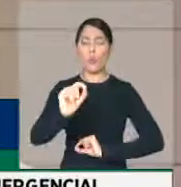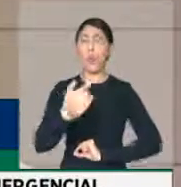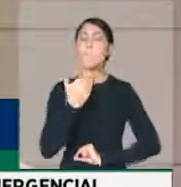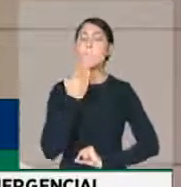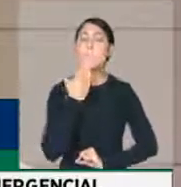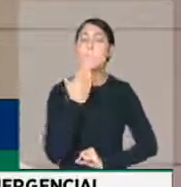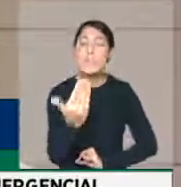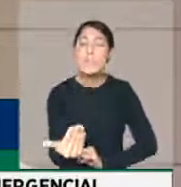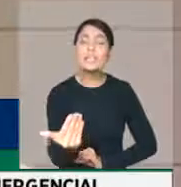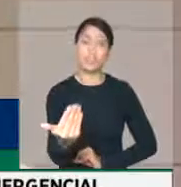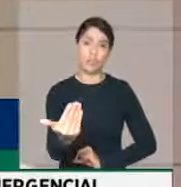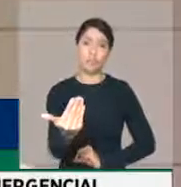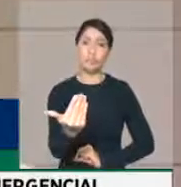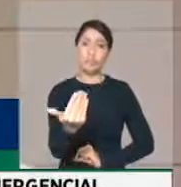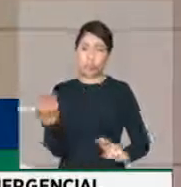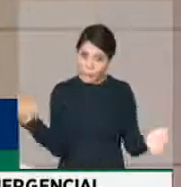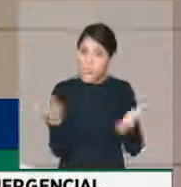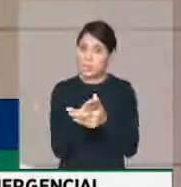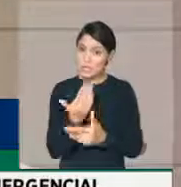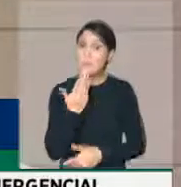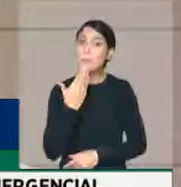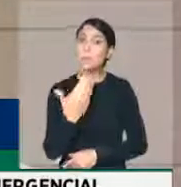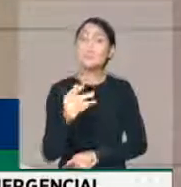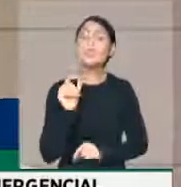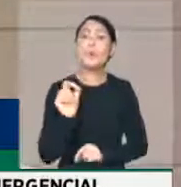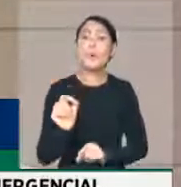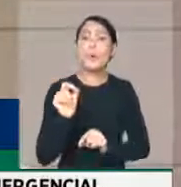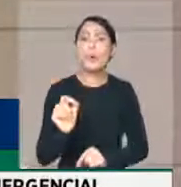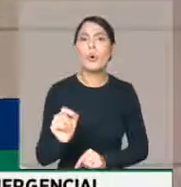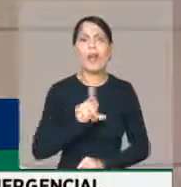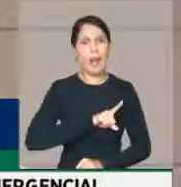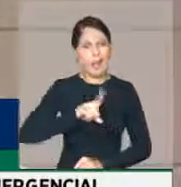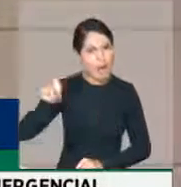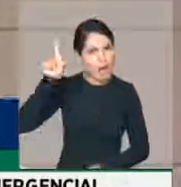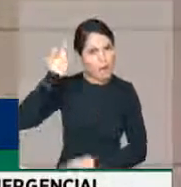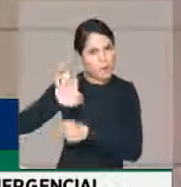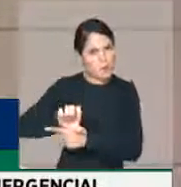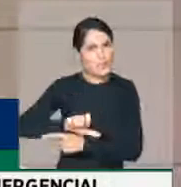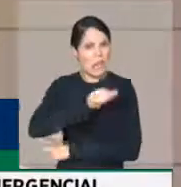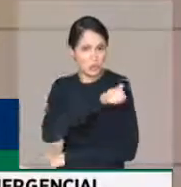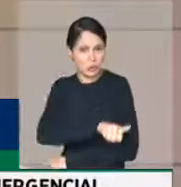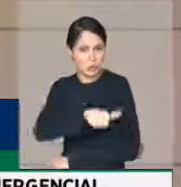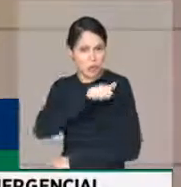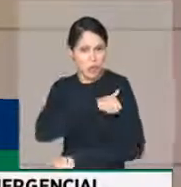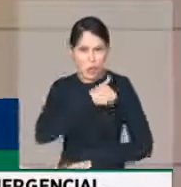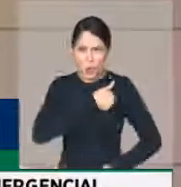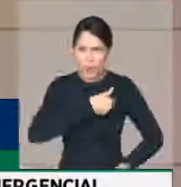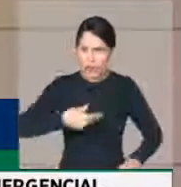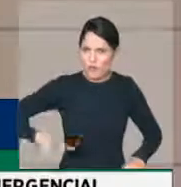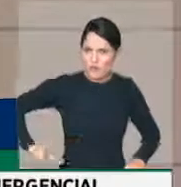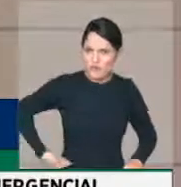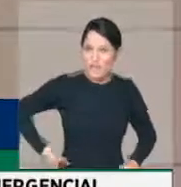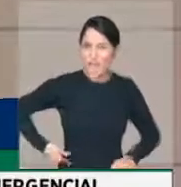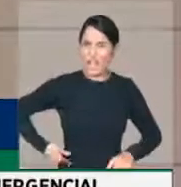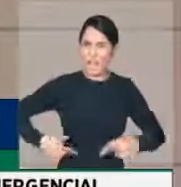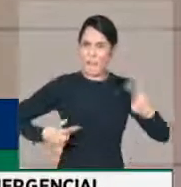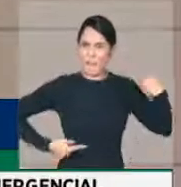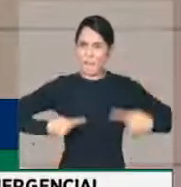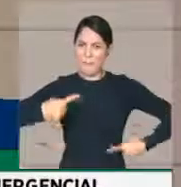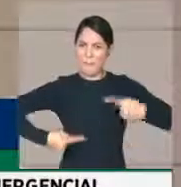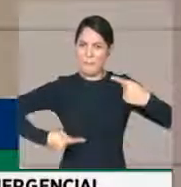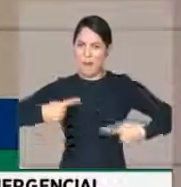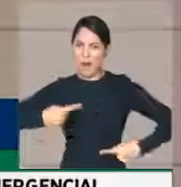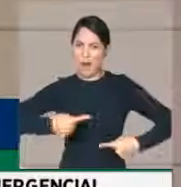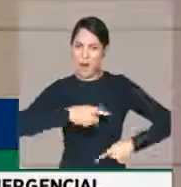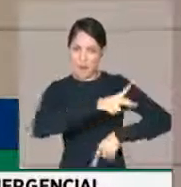pedindo que a política de segurança do governo do Estado pare de ser uma política de extermínio dos